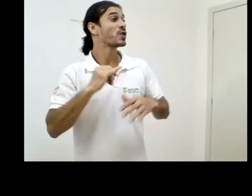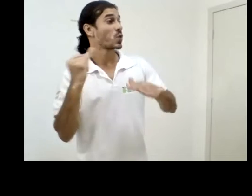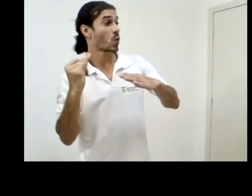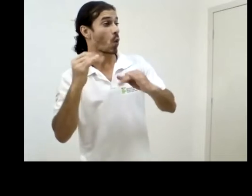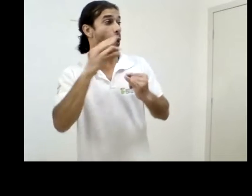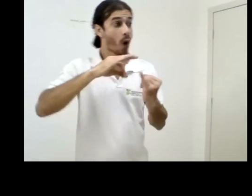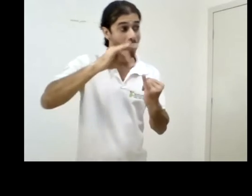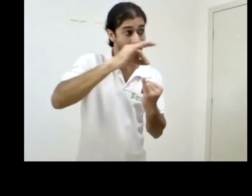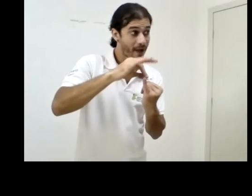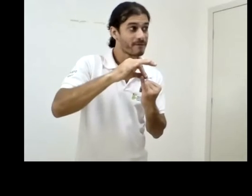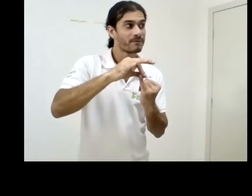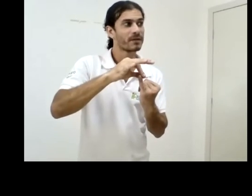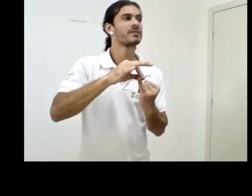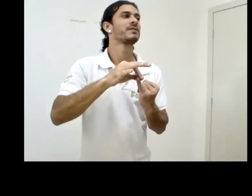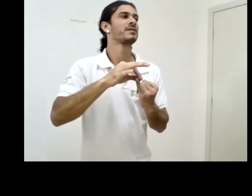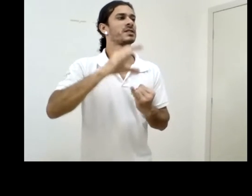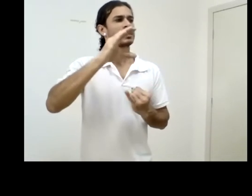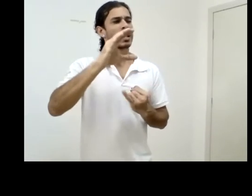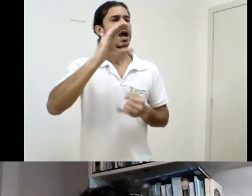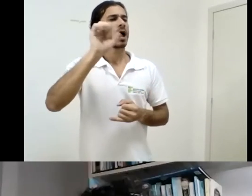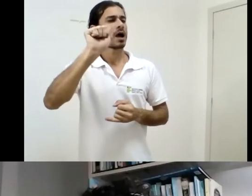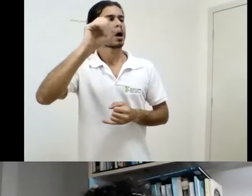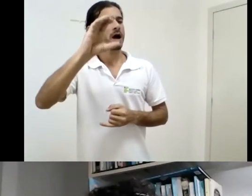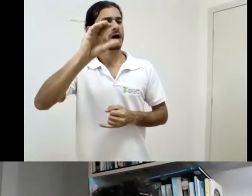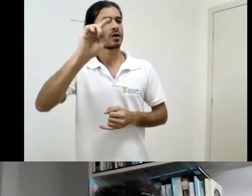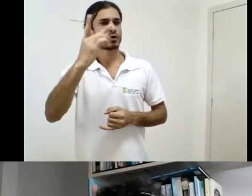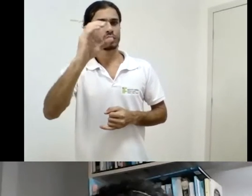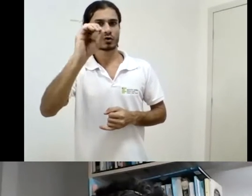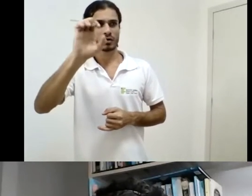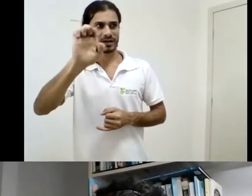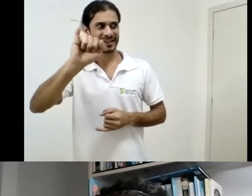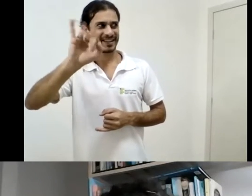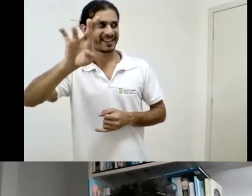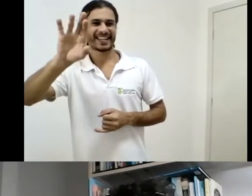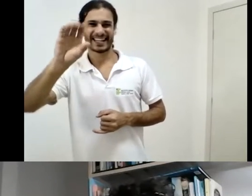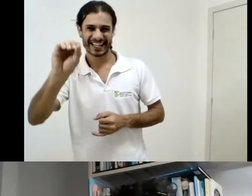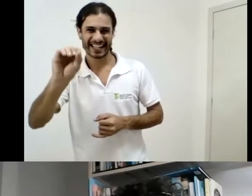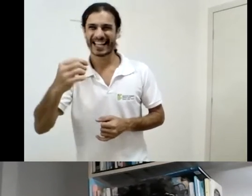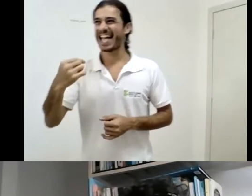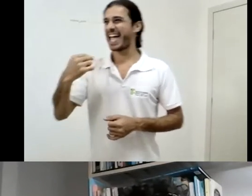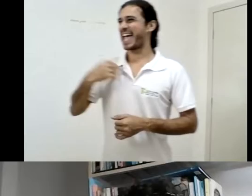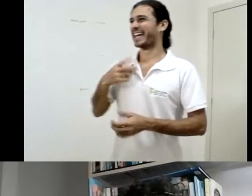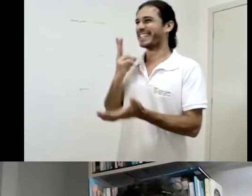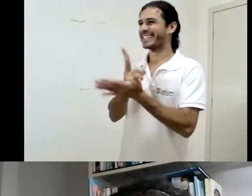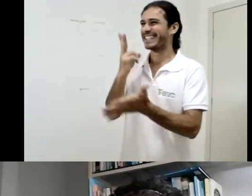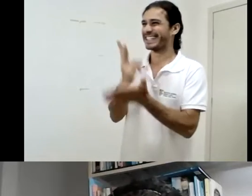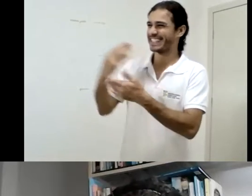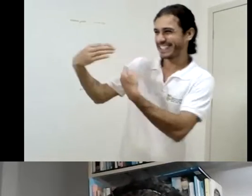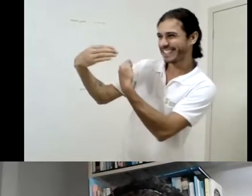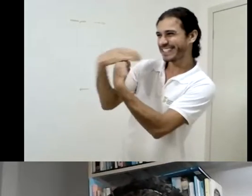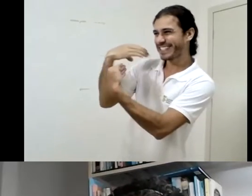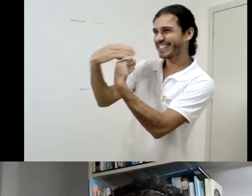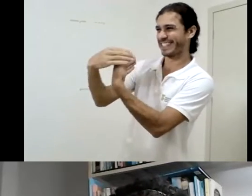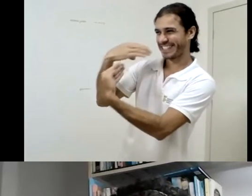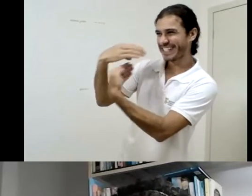Ele está te agradecendo aqui no chat. Sempre orientando. Sempre orientando. Professora